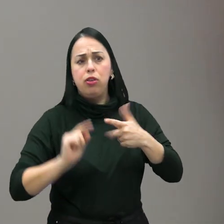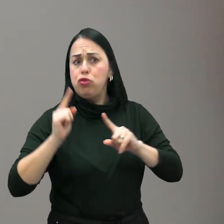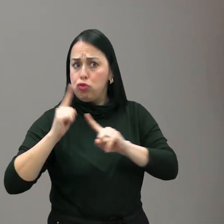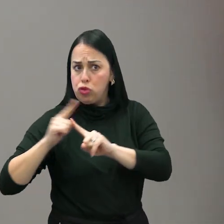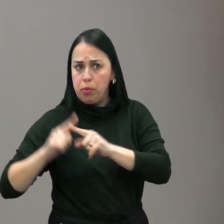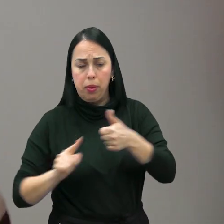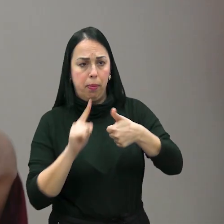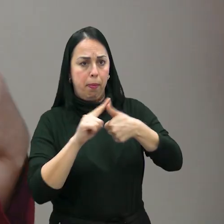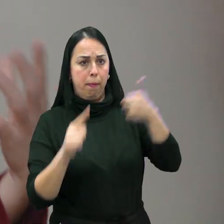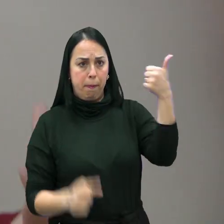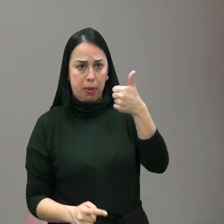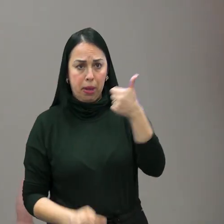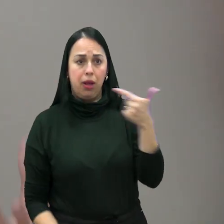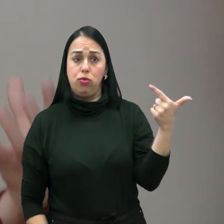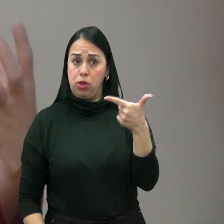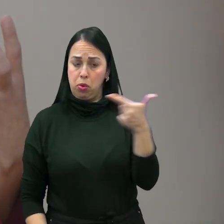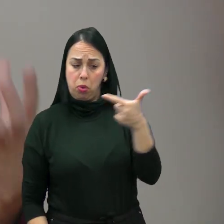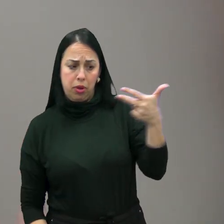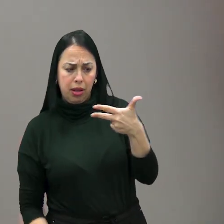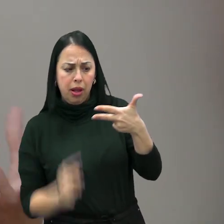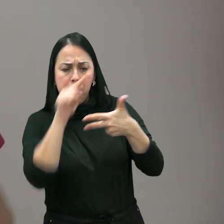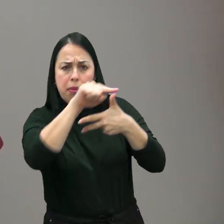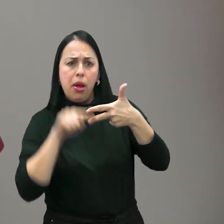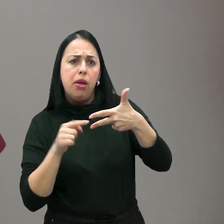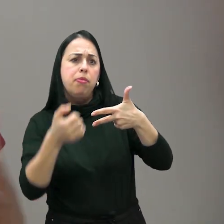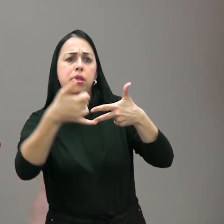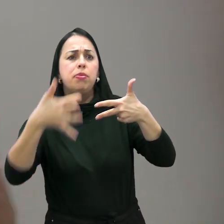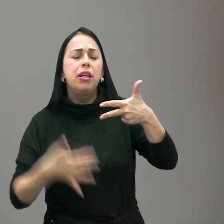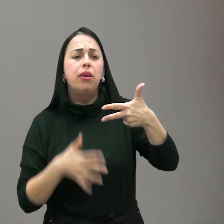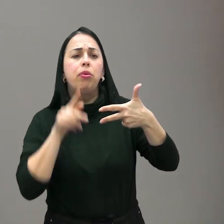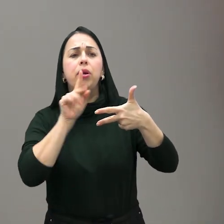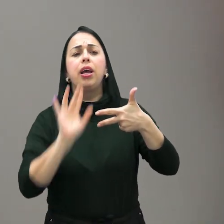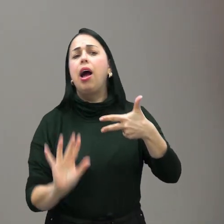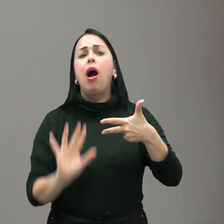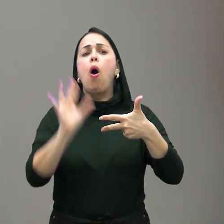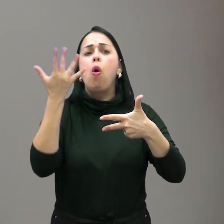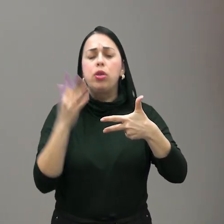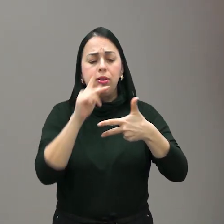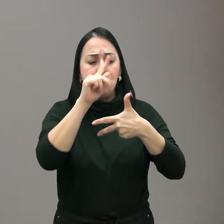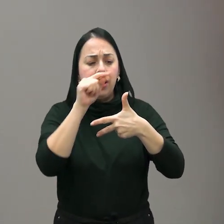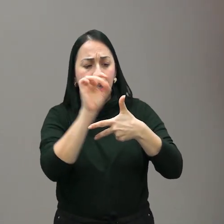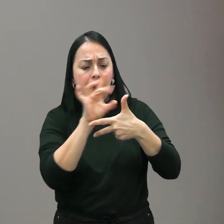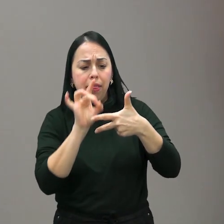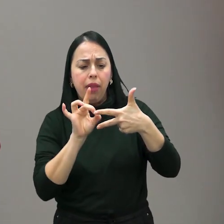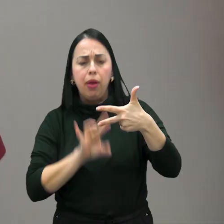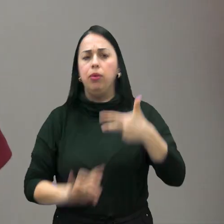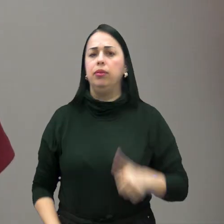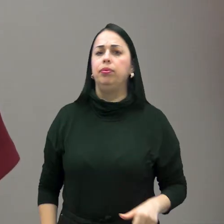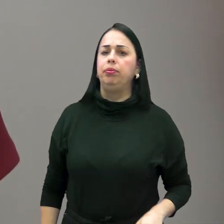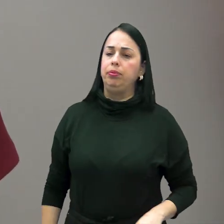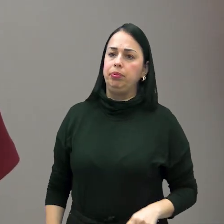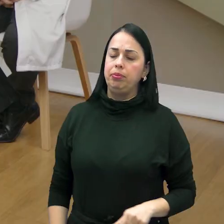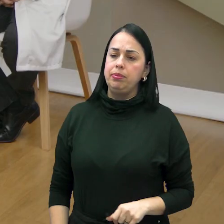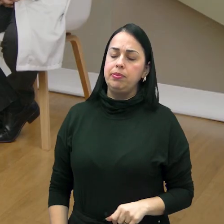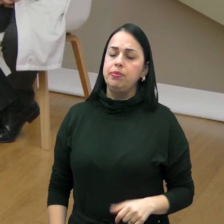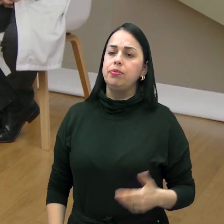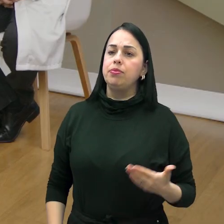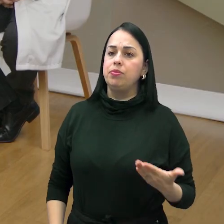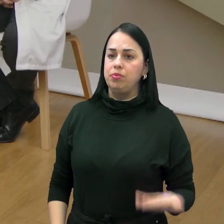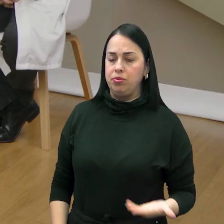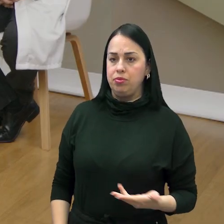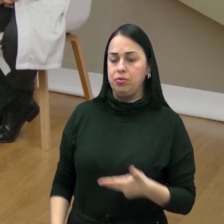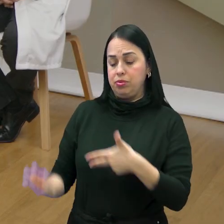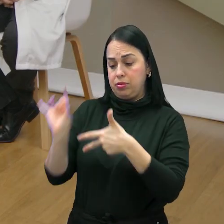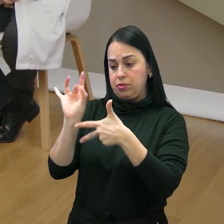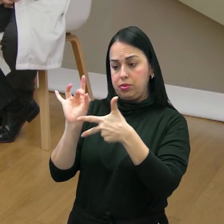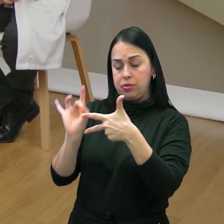Primeiro, segundo, terceiro grau. Explica pra gente, de fato, o que consiste cada uma.